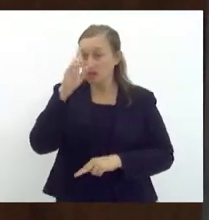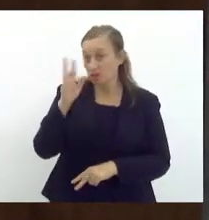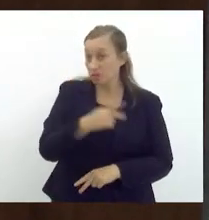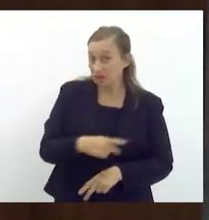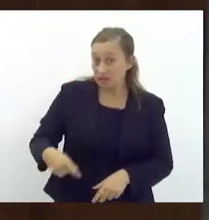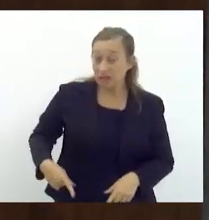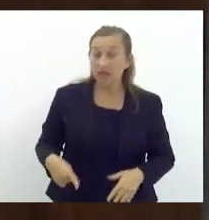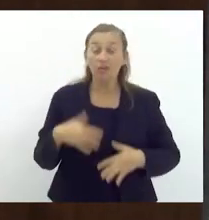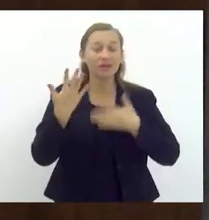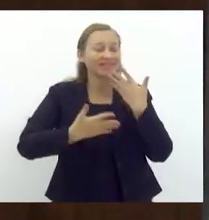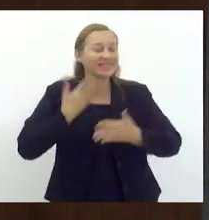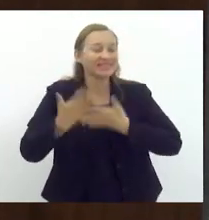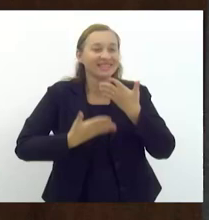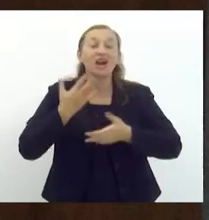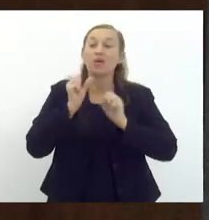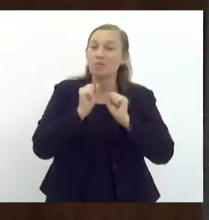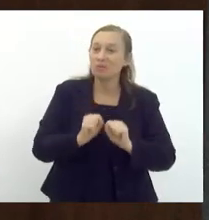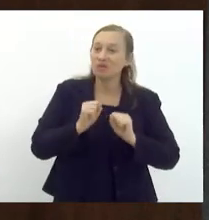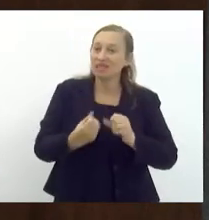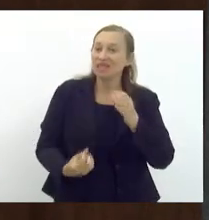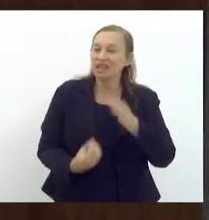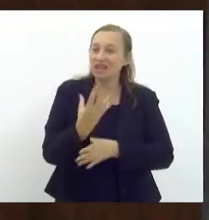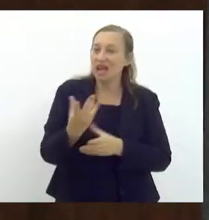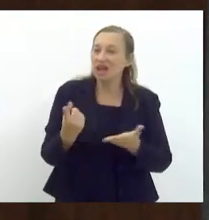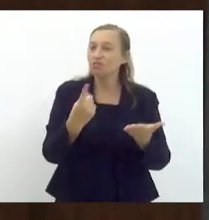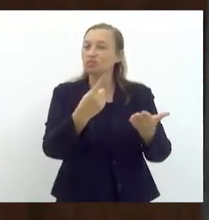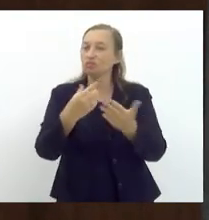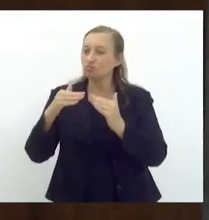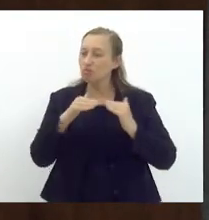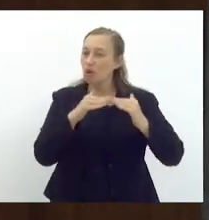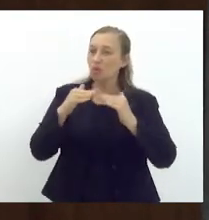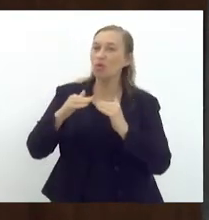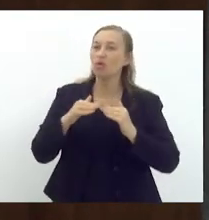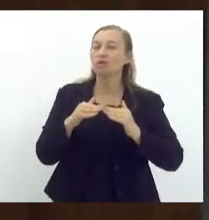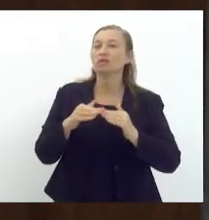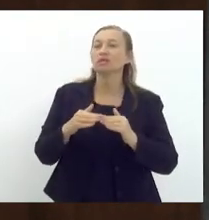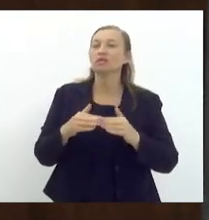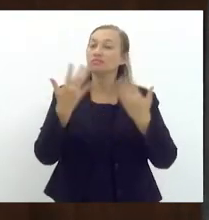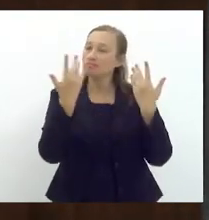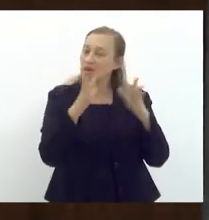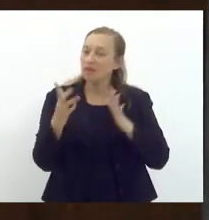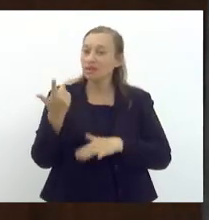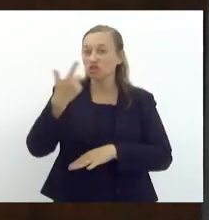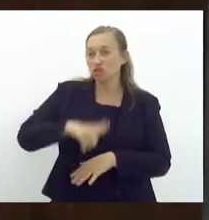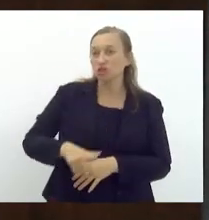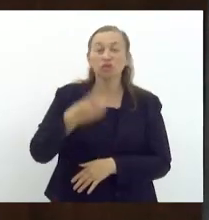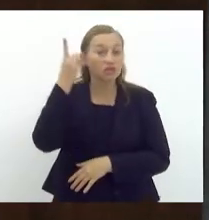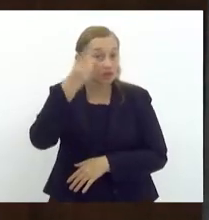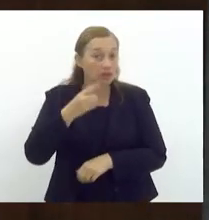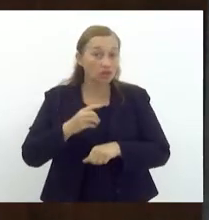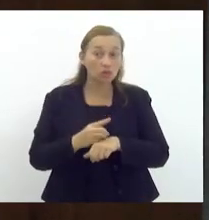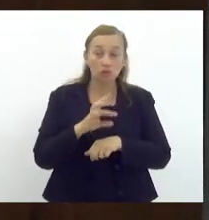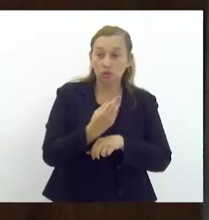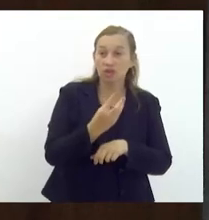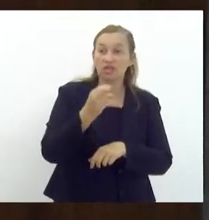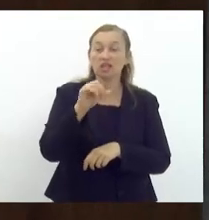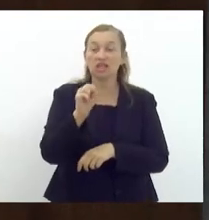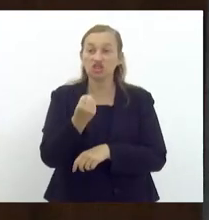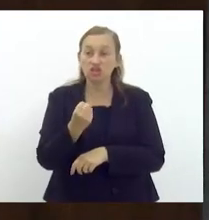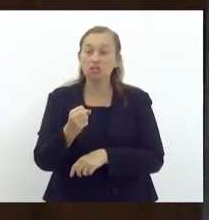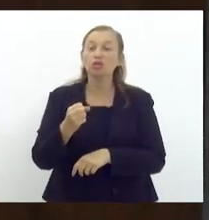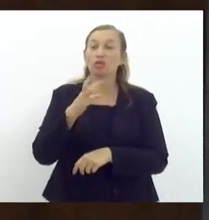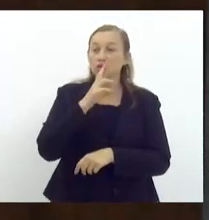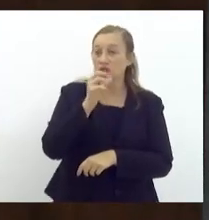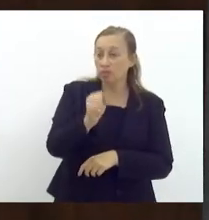é uma alegria a gente poder ter construído esse acordo cumprimentando mais uma vez o deputado Dr Serginho Rodrigo Amorim